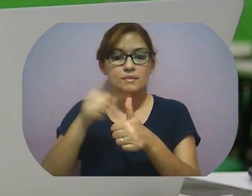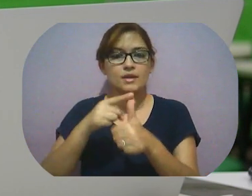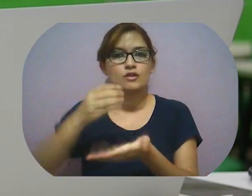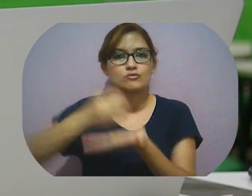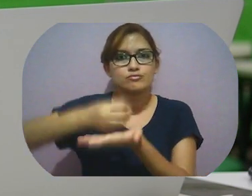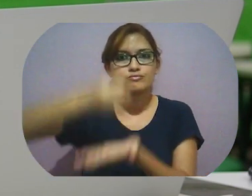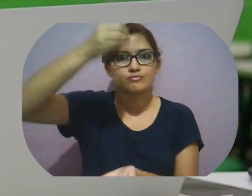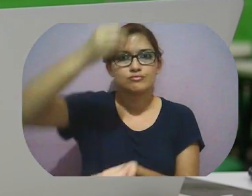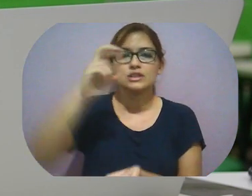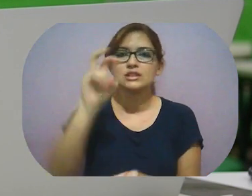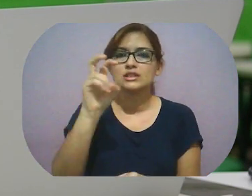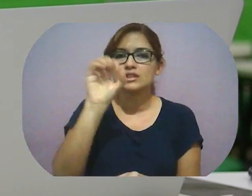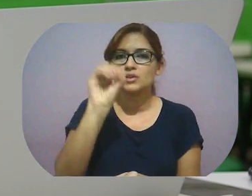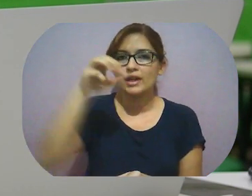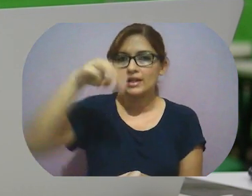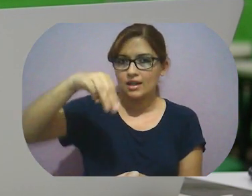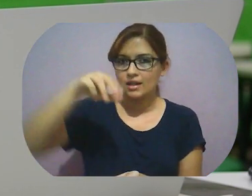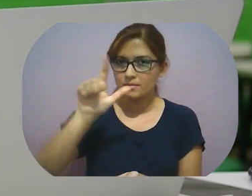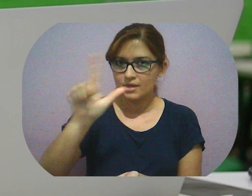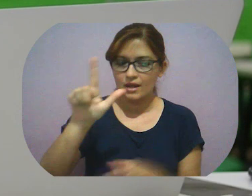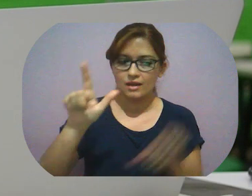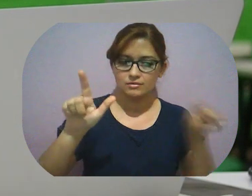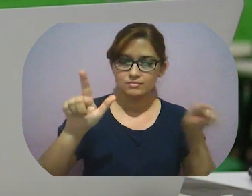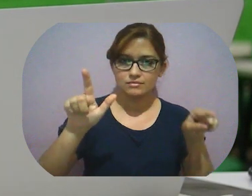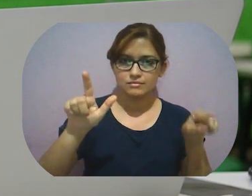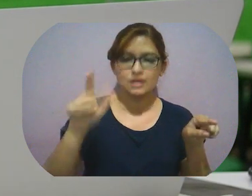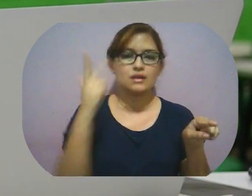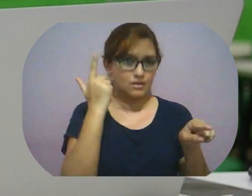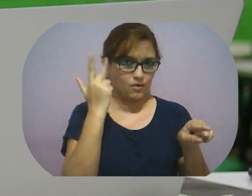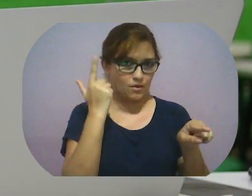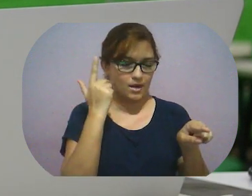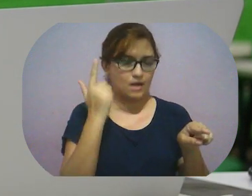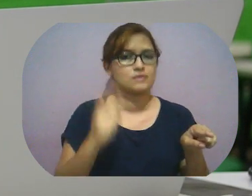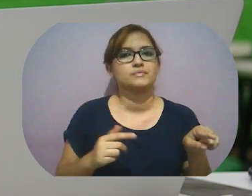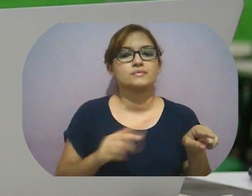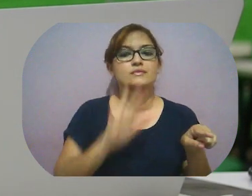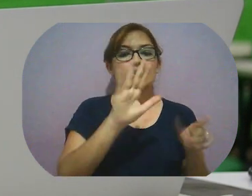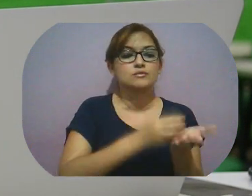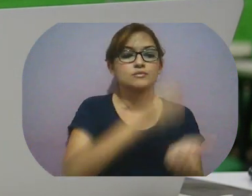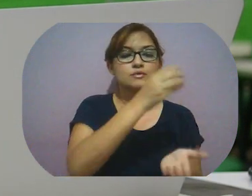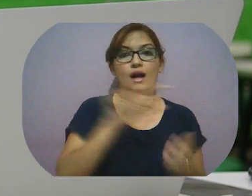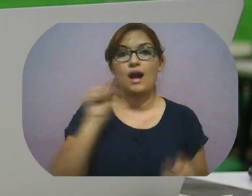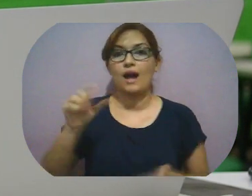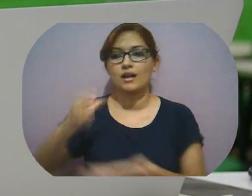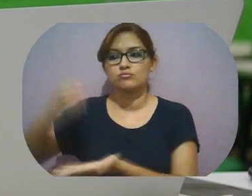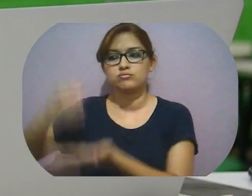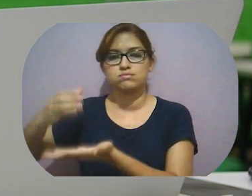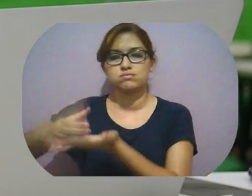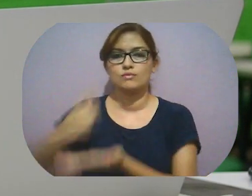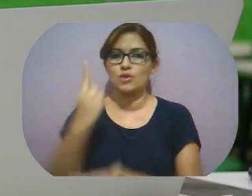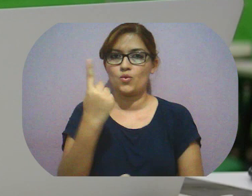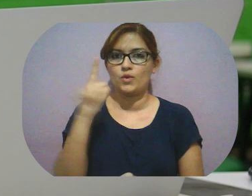nesse percentual, que é a água sanitária comercializada, né, e transfere para uma garrafa de 1